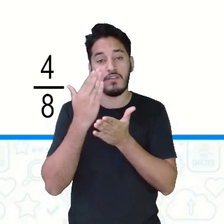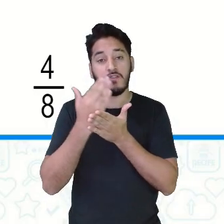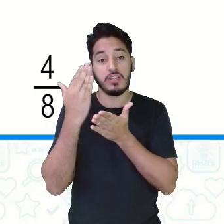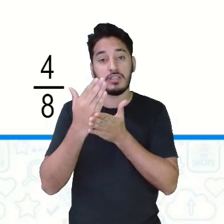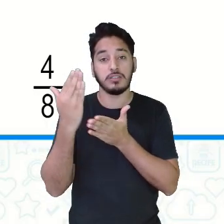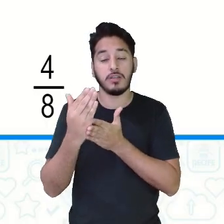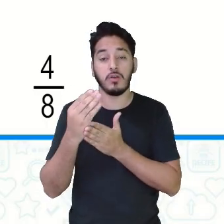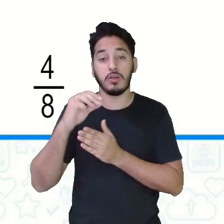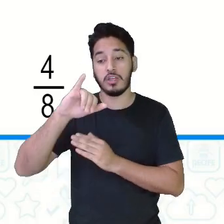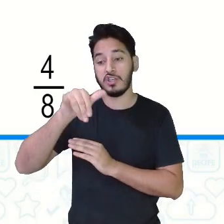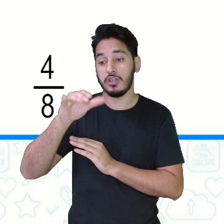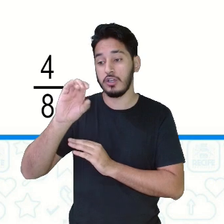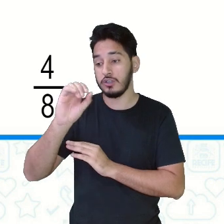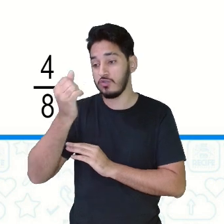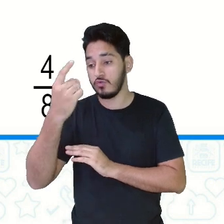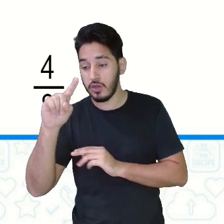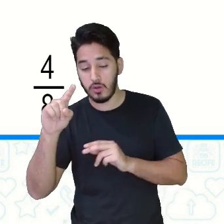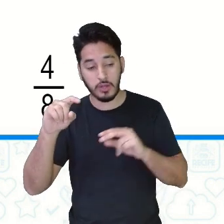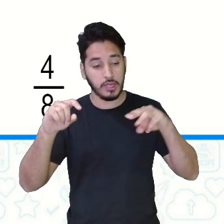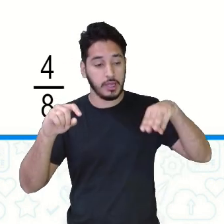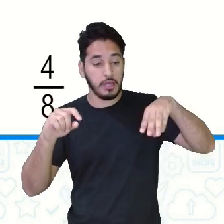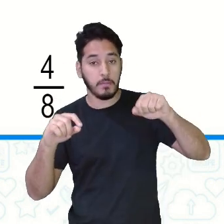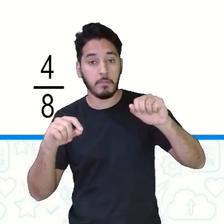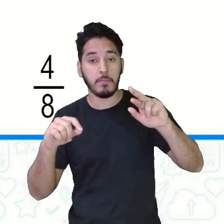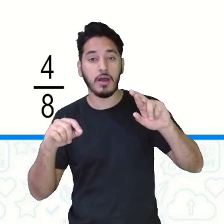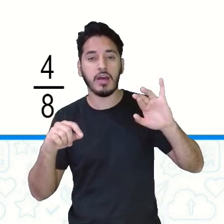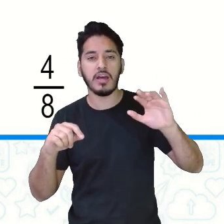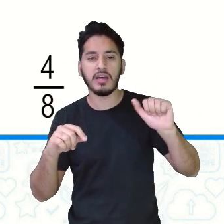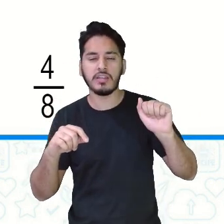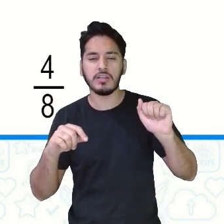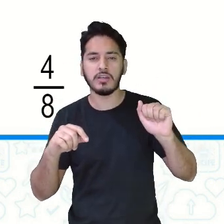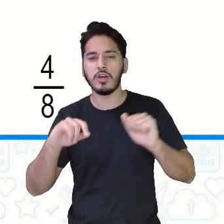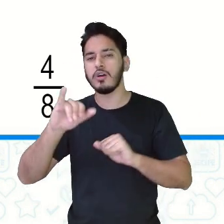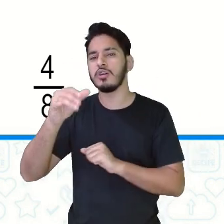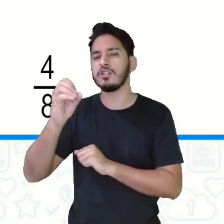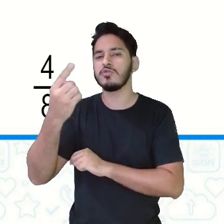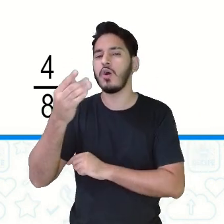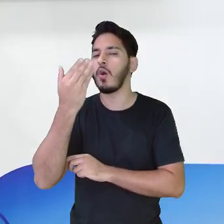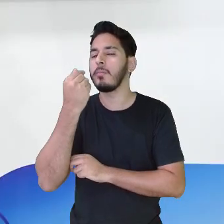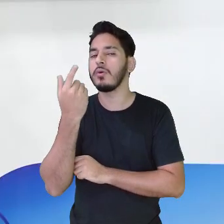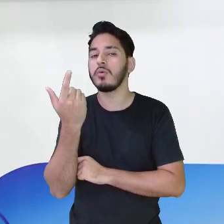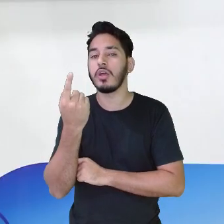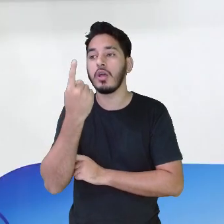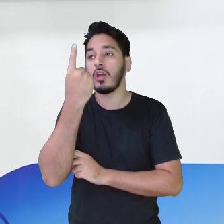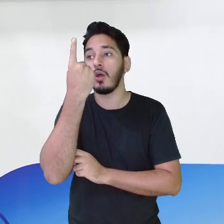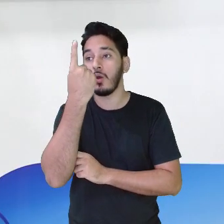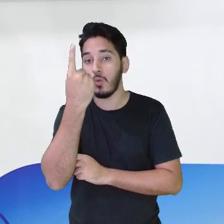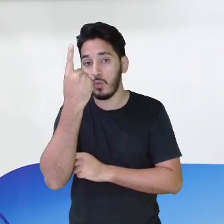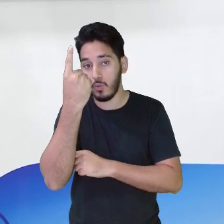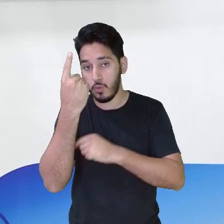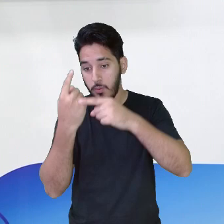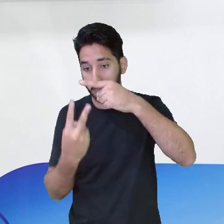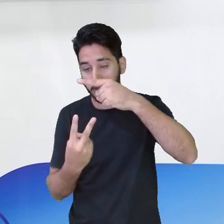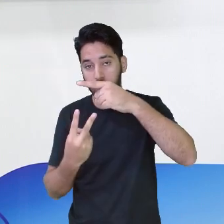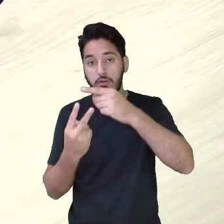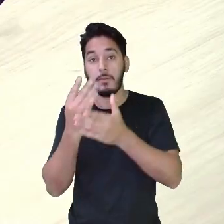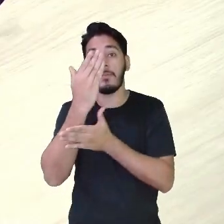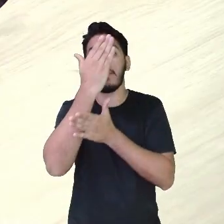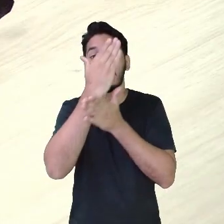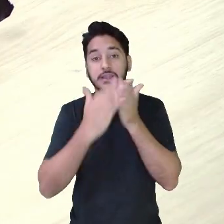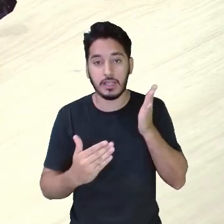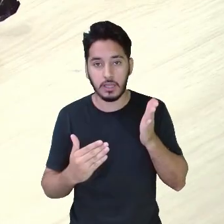João e Maria comeram, certo? João comeu quanto desse chocolate? 1/2. Ele comeu